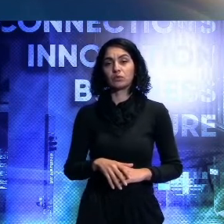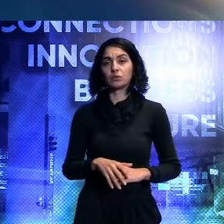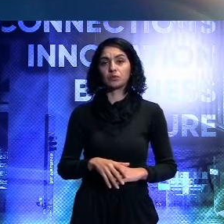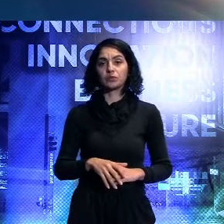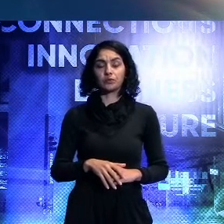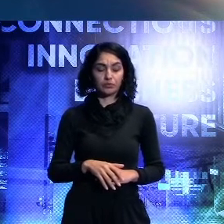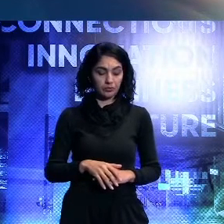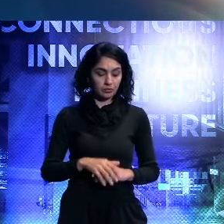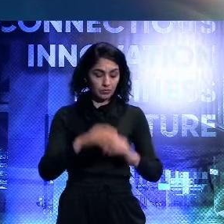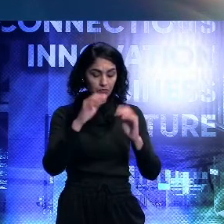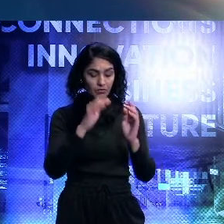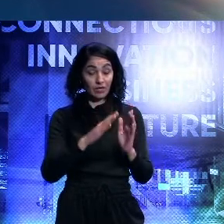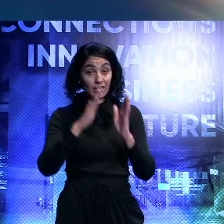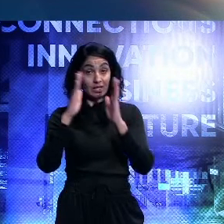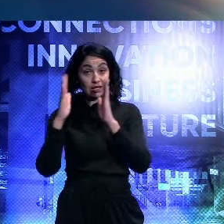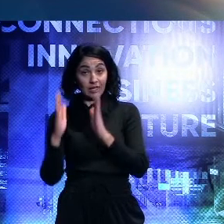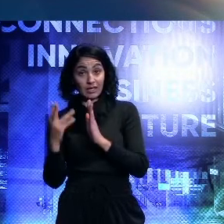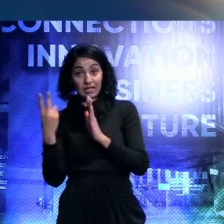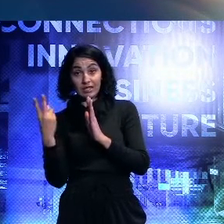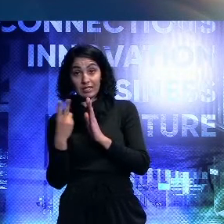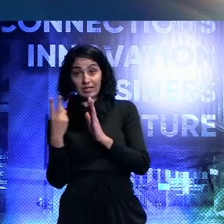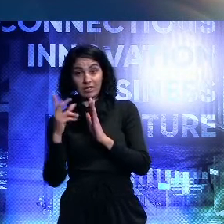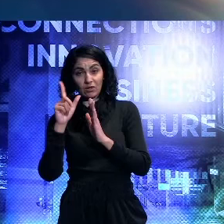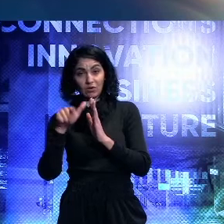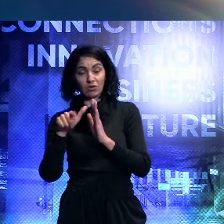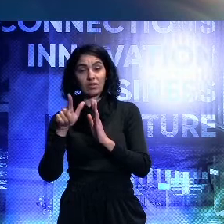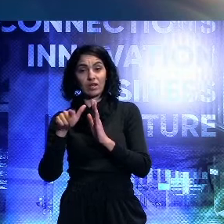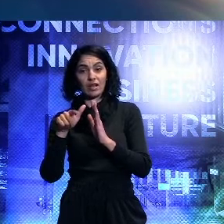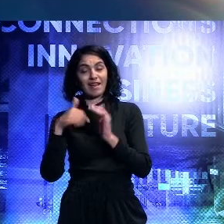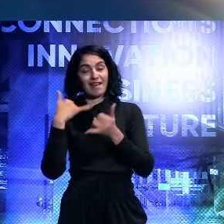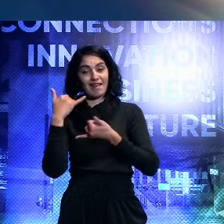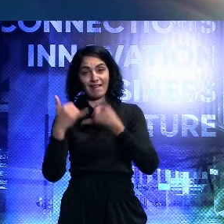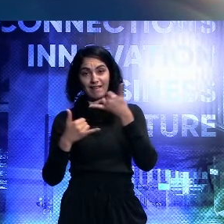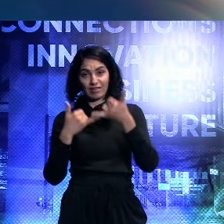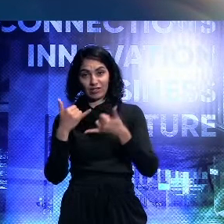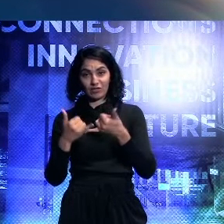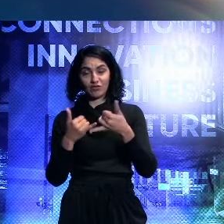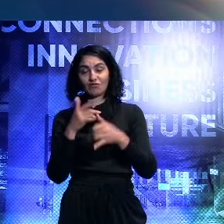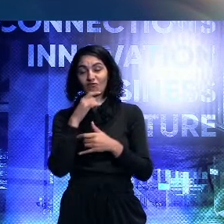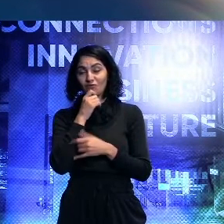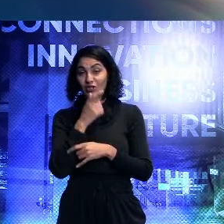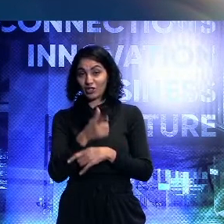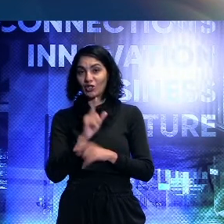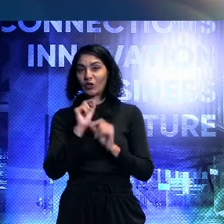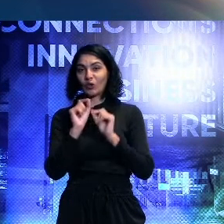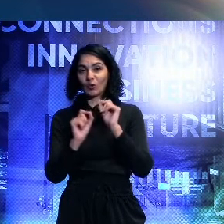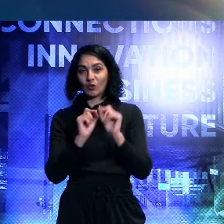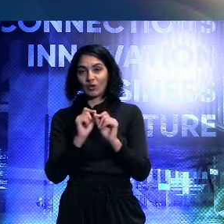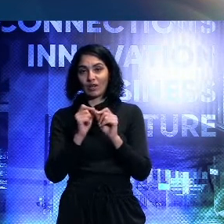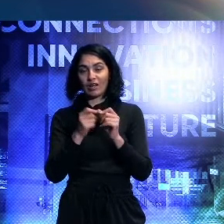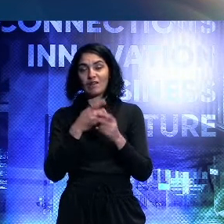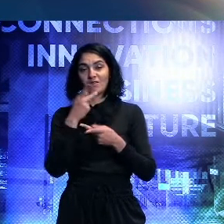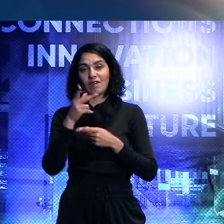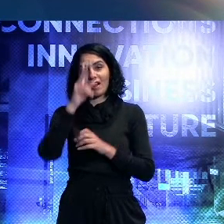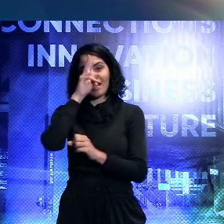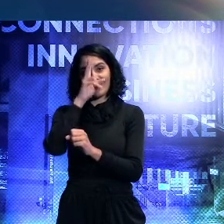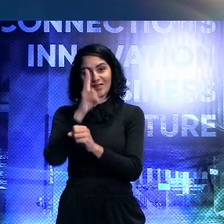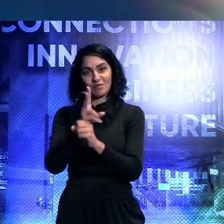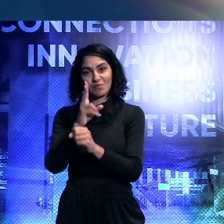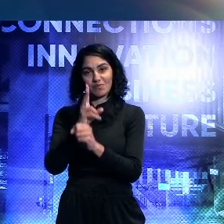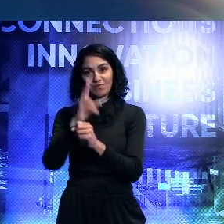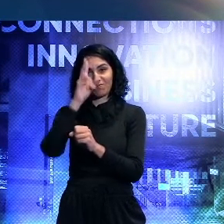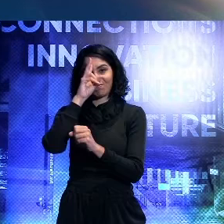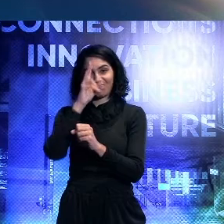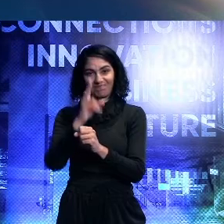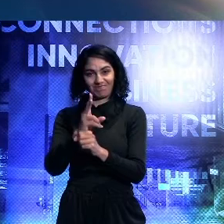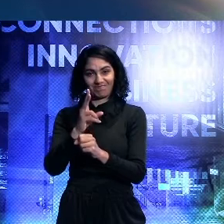A segunda etapa, e ela é extremamente divertida, é quando a gente começa a falar de hipótese. Tá? E aí eu tenho